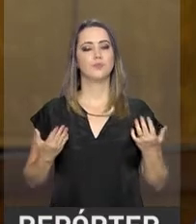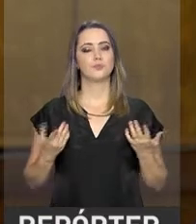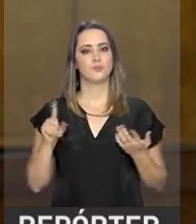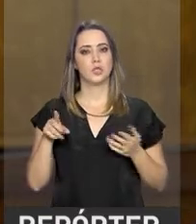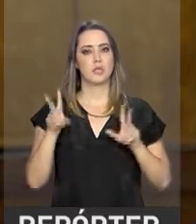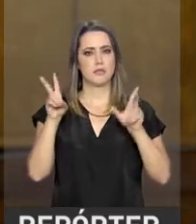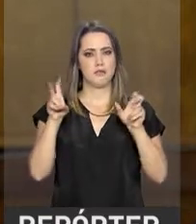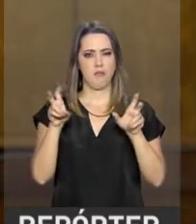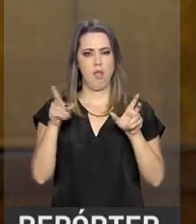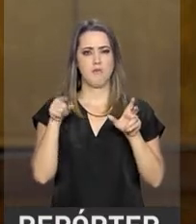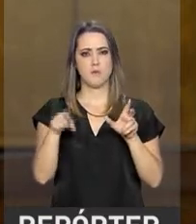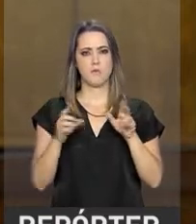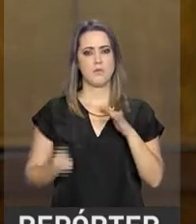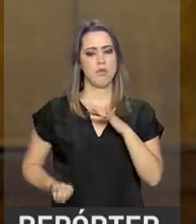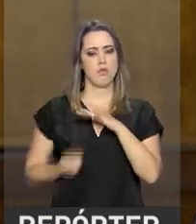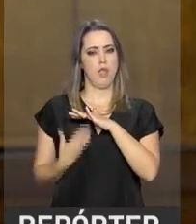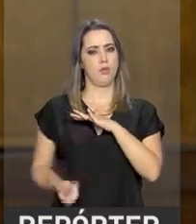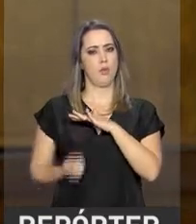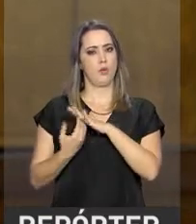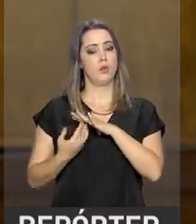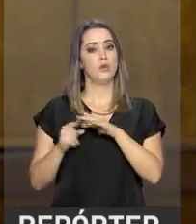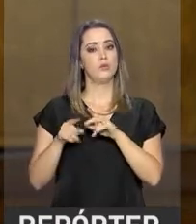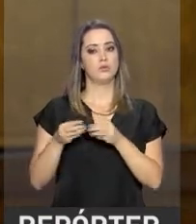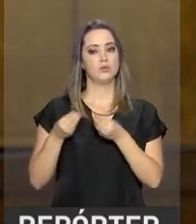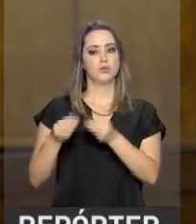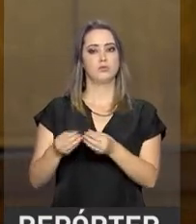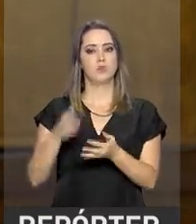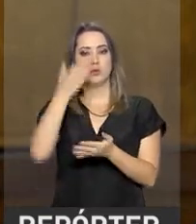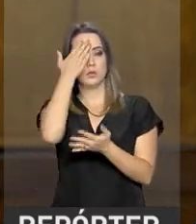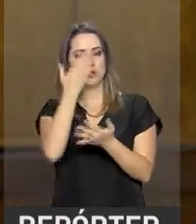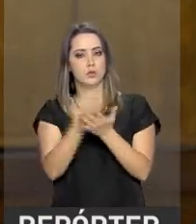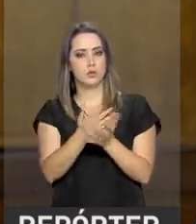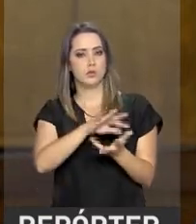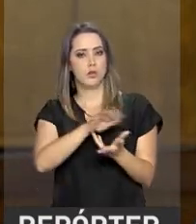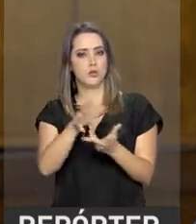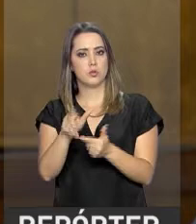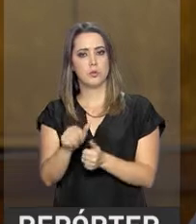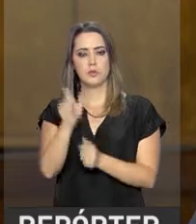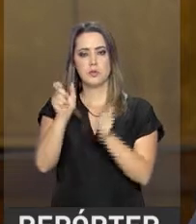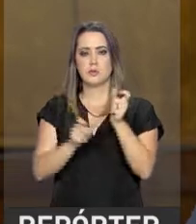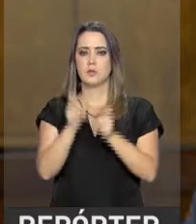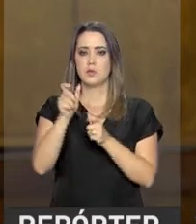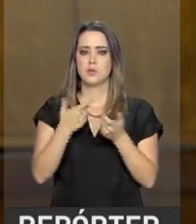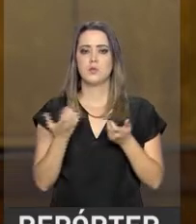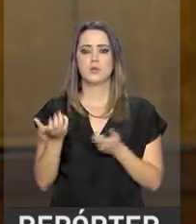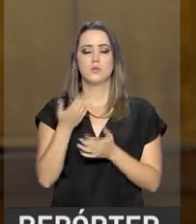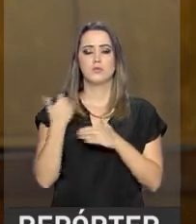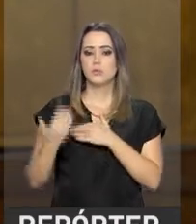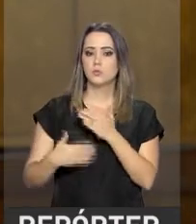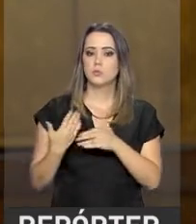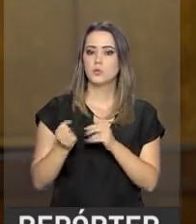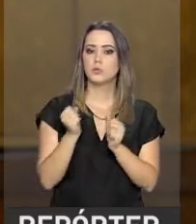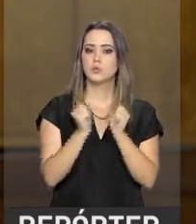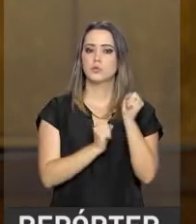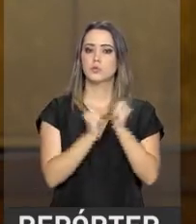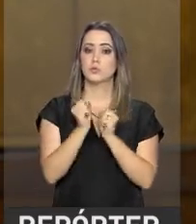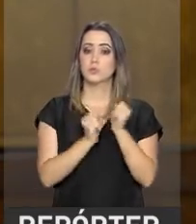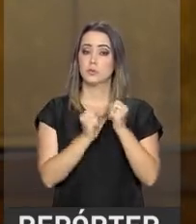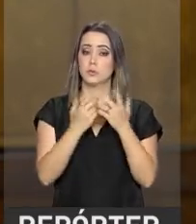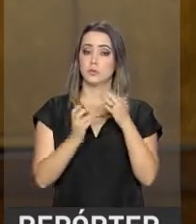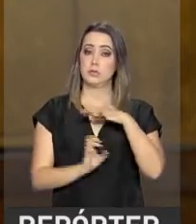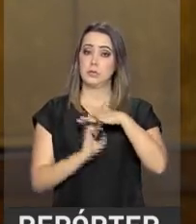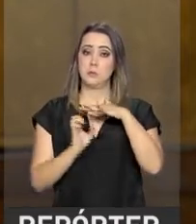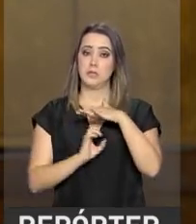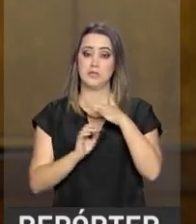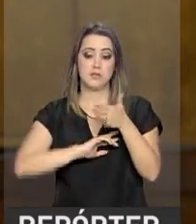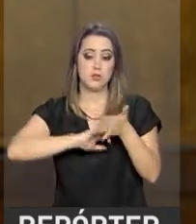matéria logo deu uma grande confiança para o chamado mercado e naturalmente para aqueles que produzem no nosso país e com